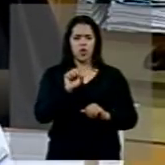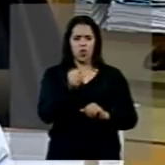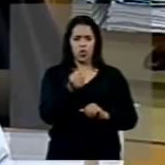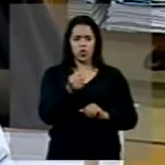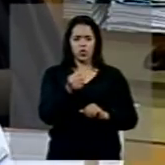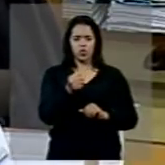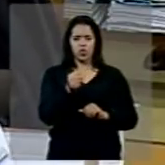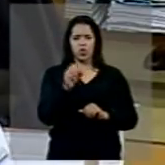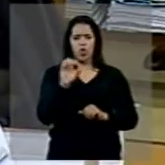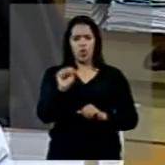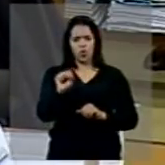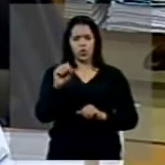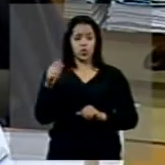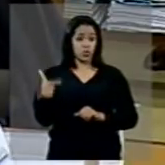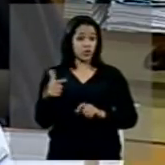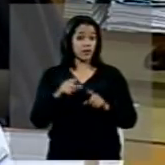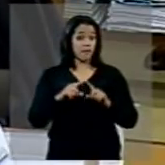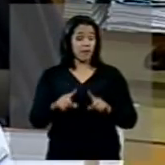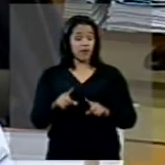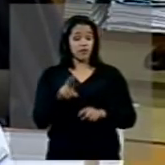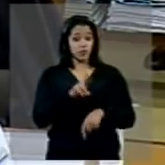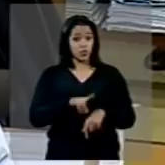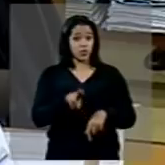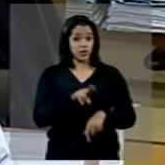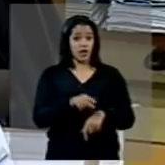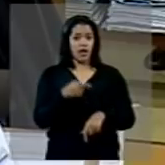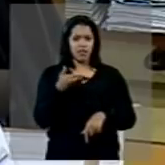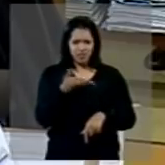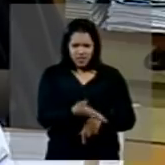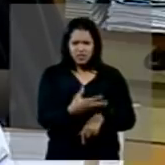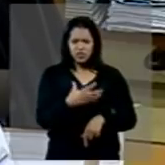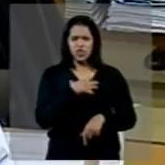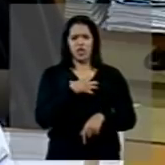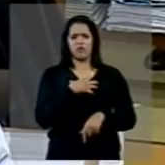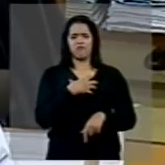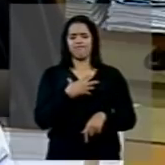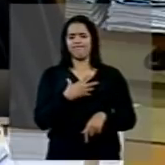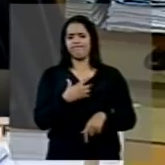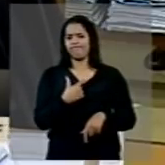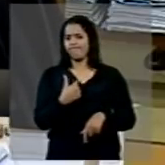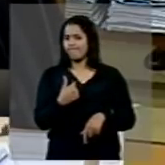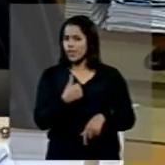9882. Mas o uso desse instrumento, dessa maneira, me faz